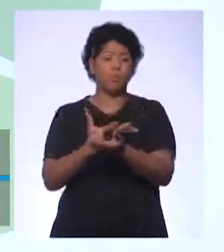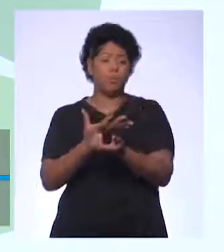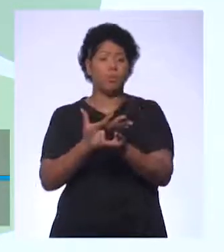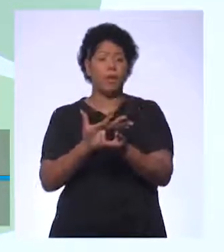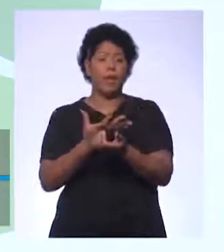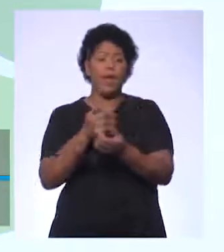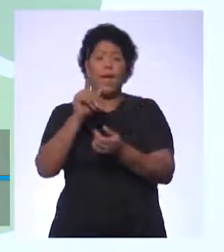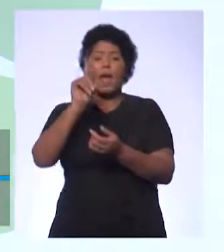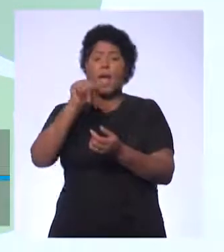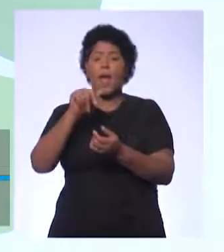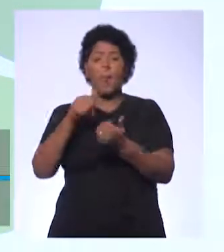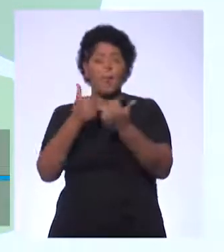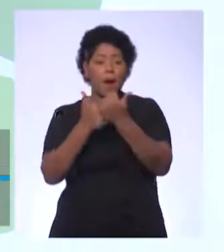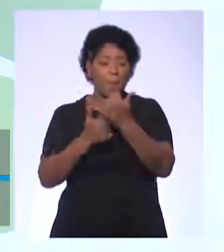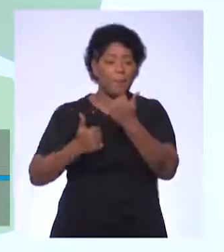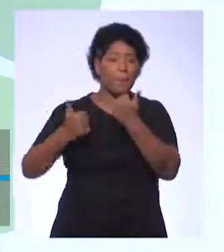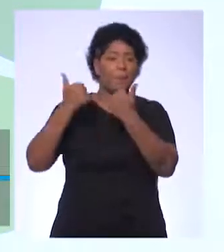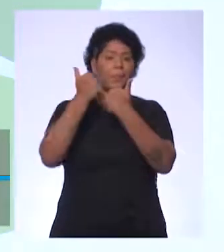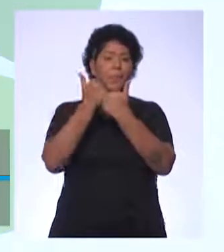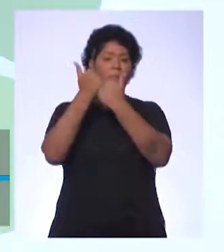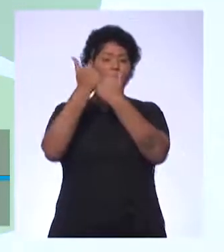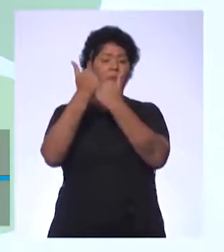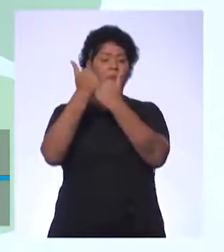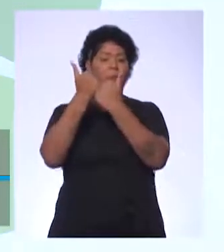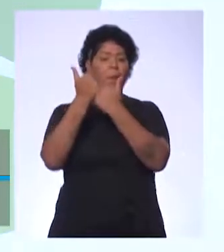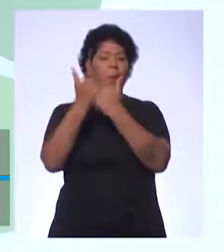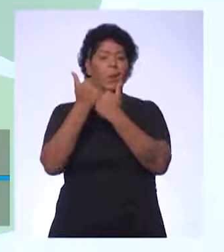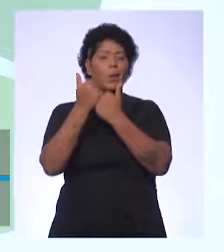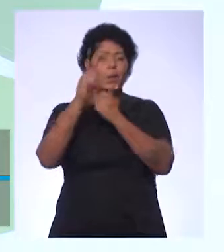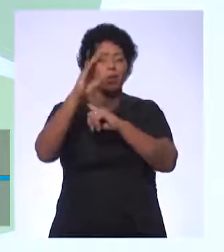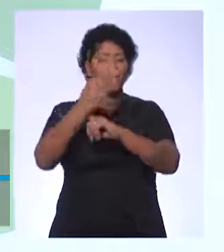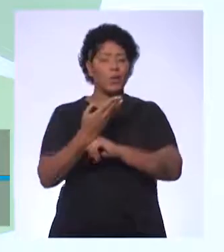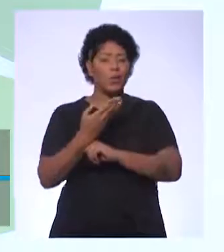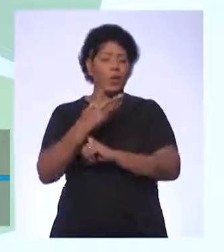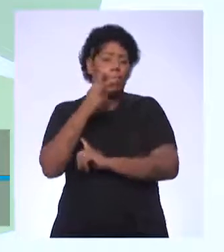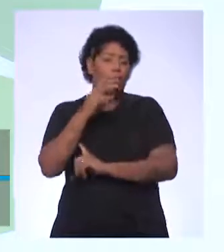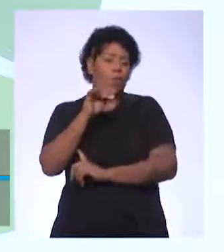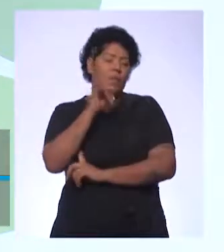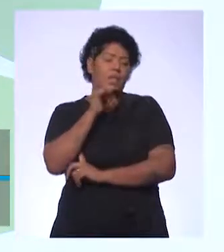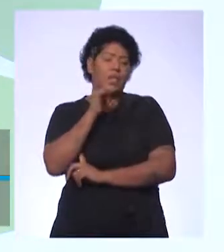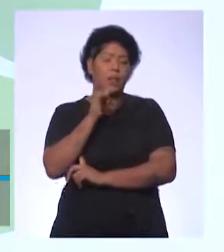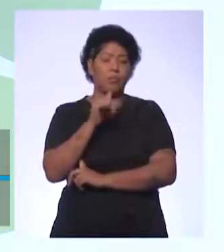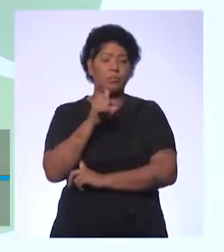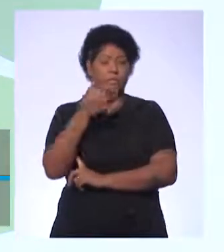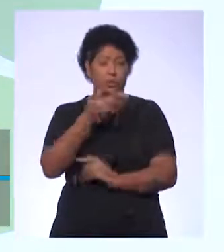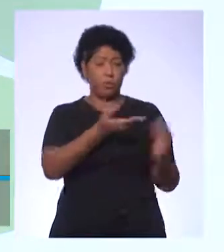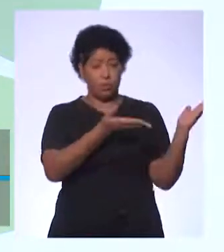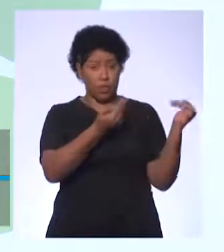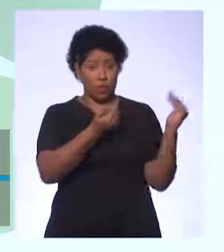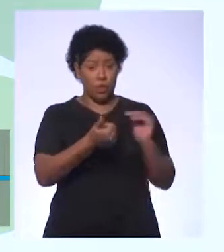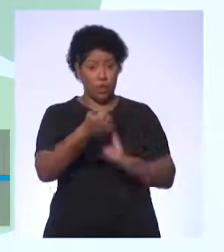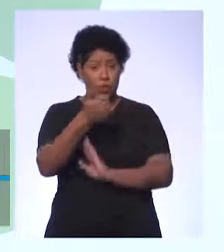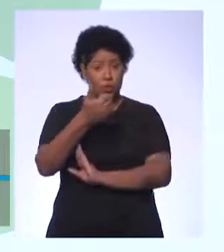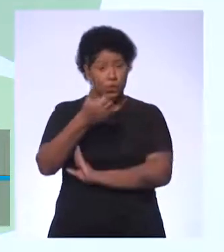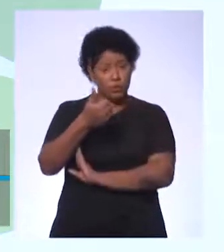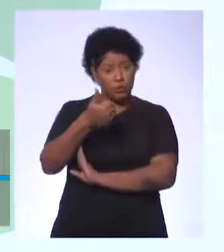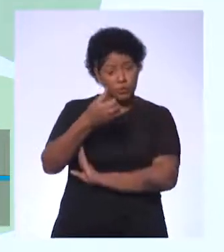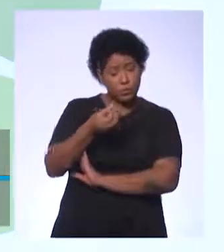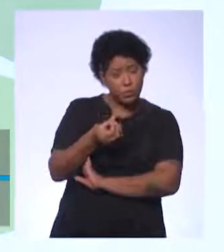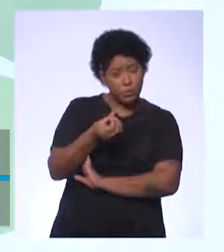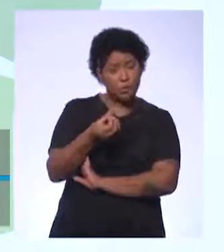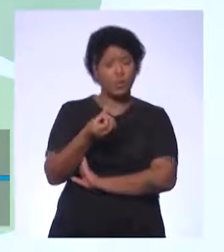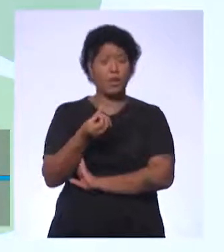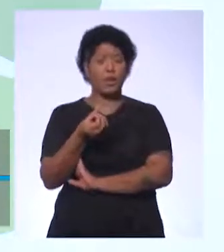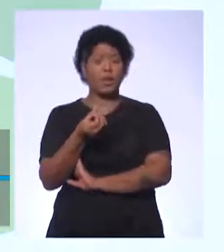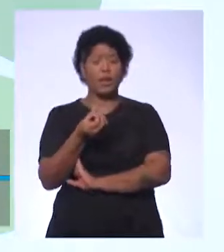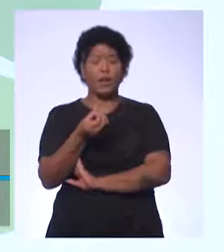de hoje e eles acabam se interessando. Veja que jovens ali de 20, 16 anos ficando felizes por fazer a aula